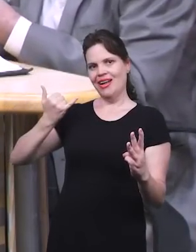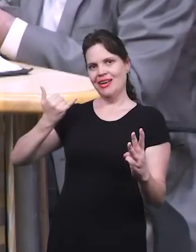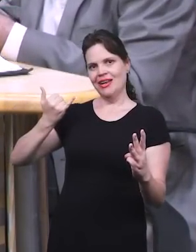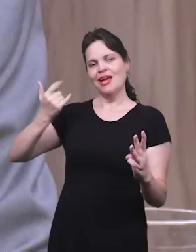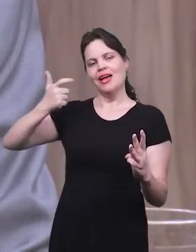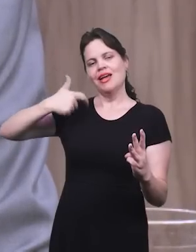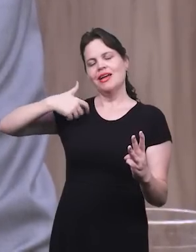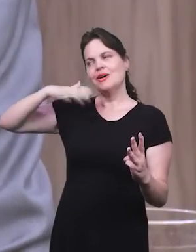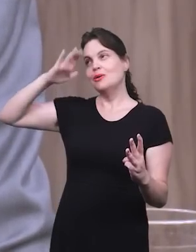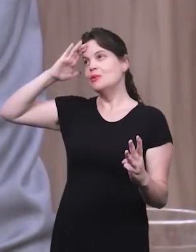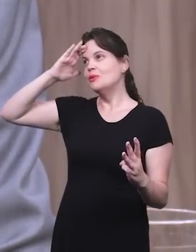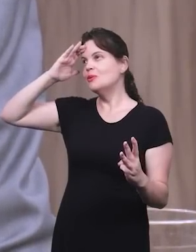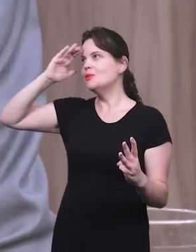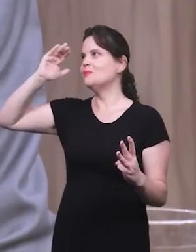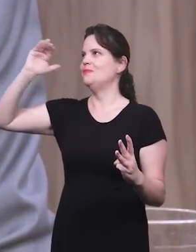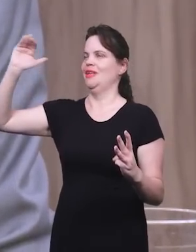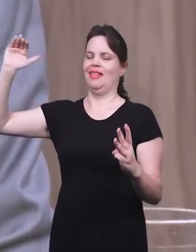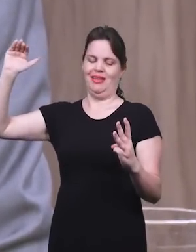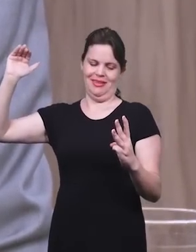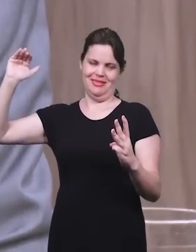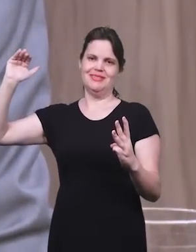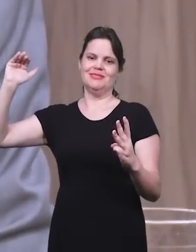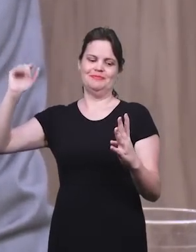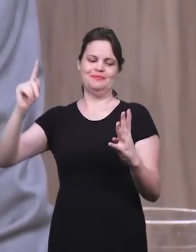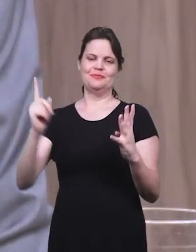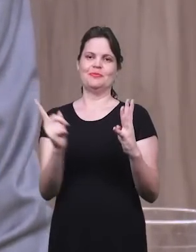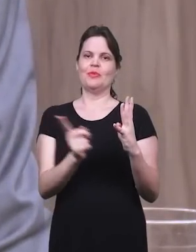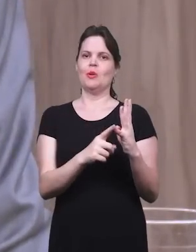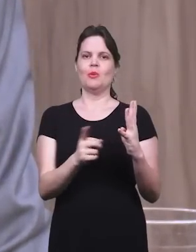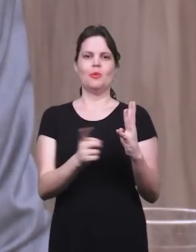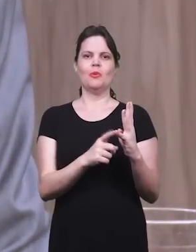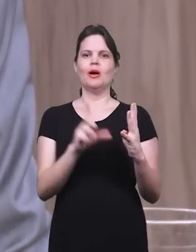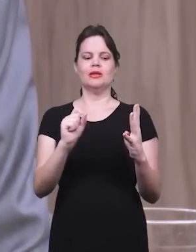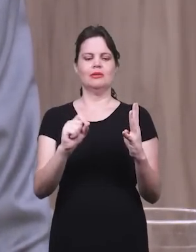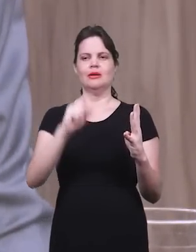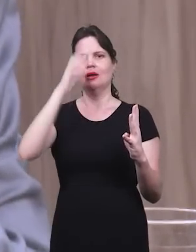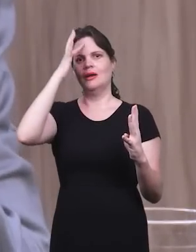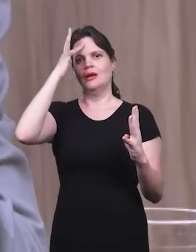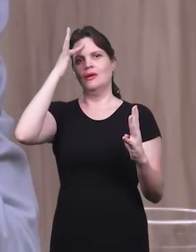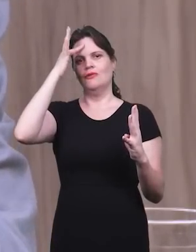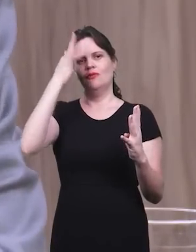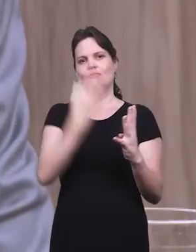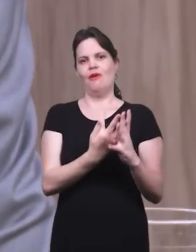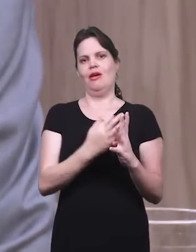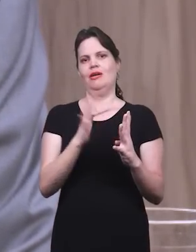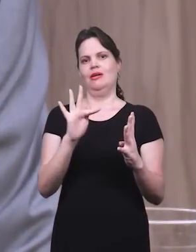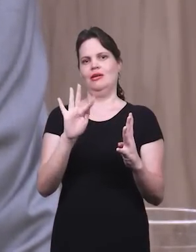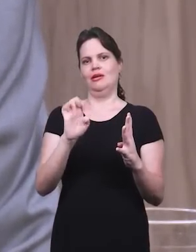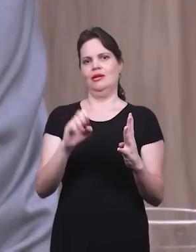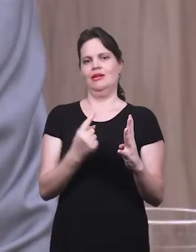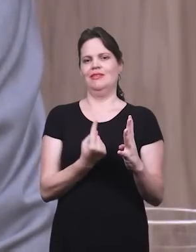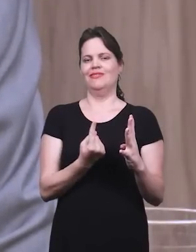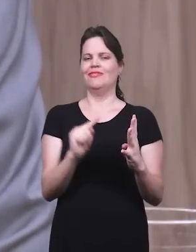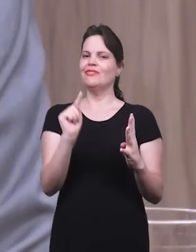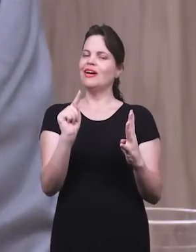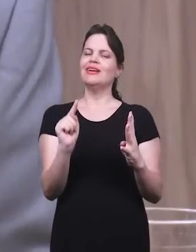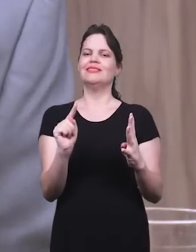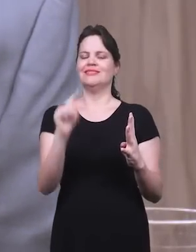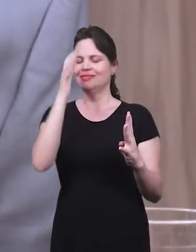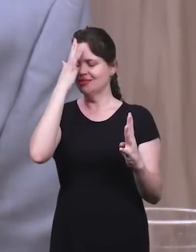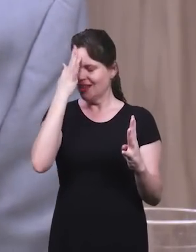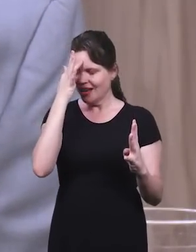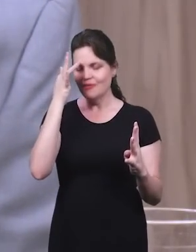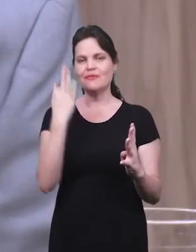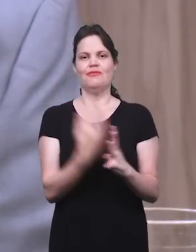que na comunhão o Senhor fala, aí nós obedecemos. E o quarto elemento é a fé, porque não é só